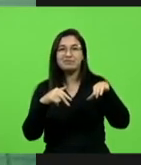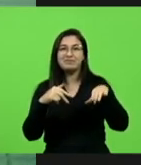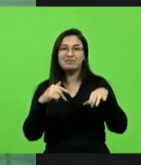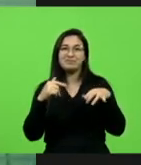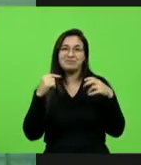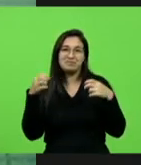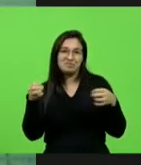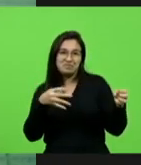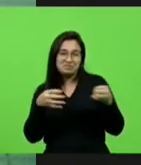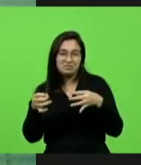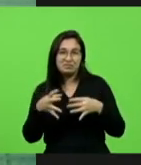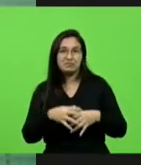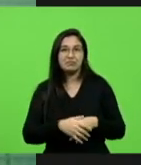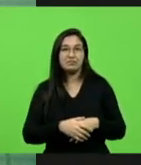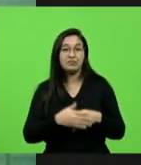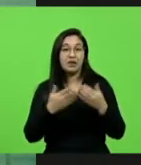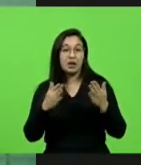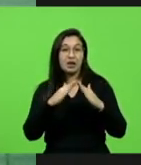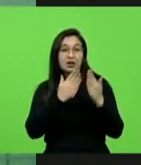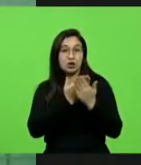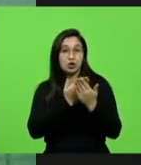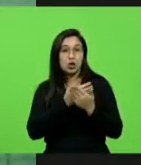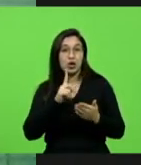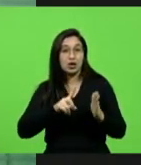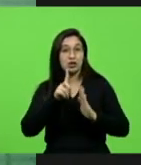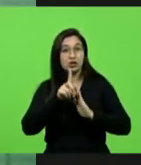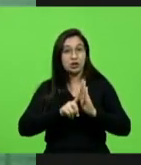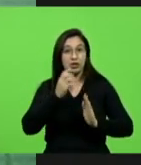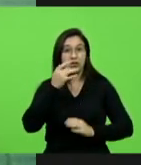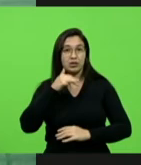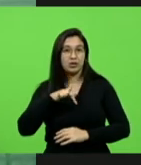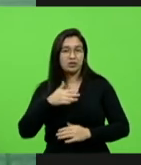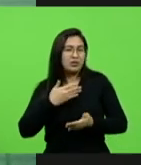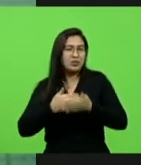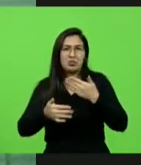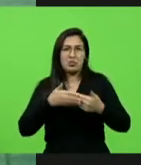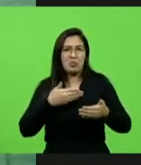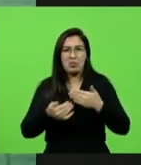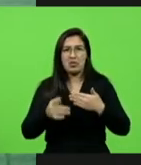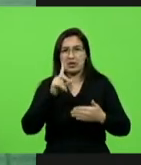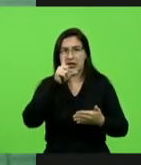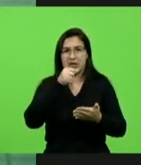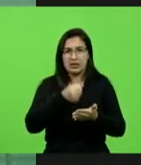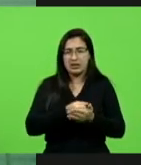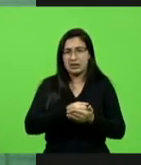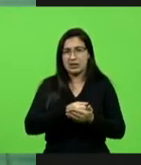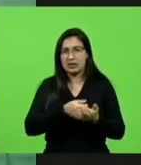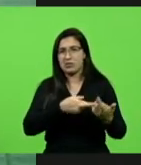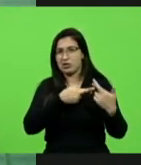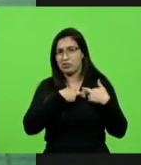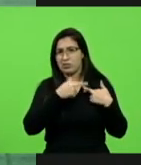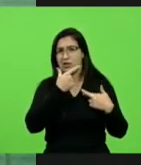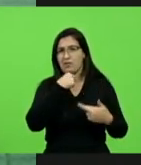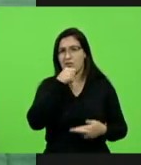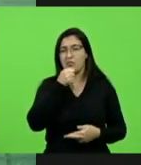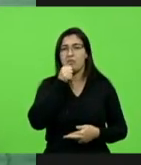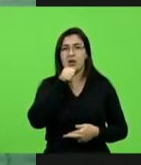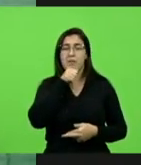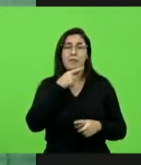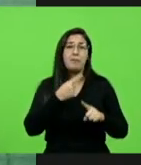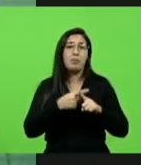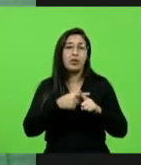direito das crianças, e isso independe das decisões dos pais, porque criança